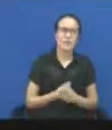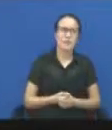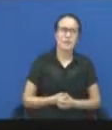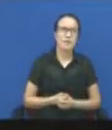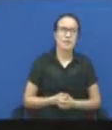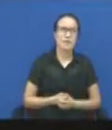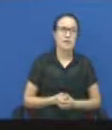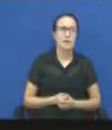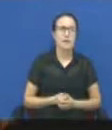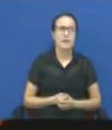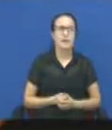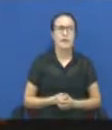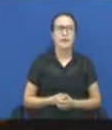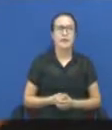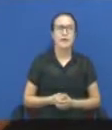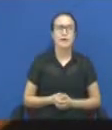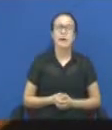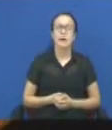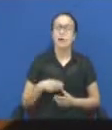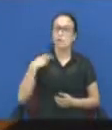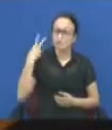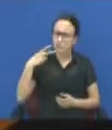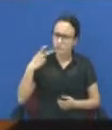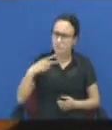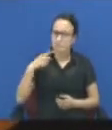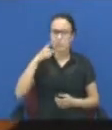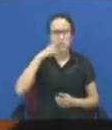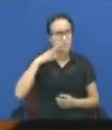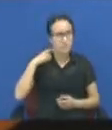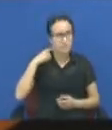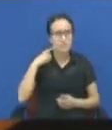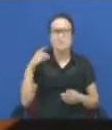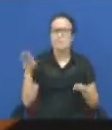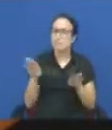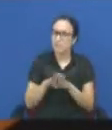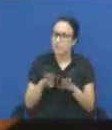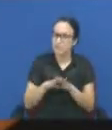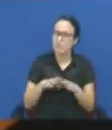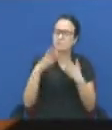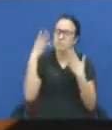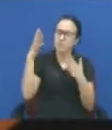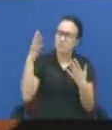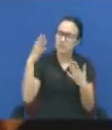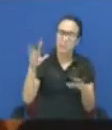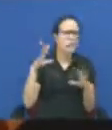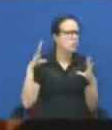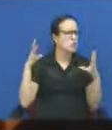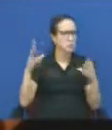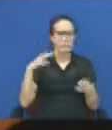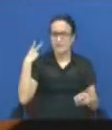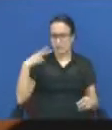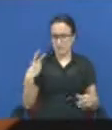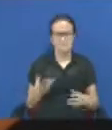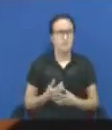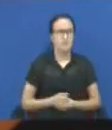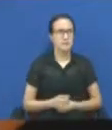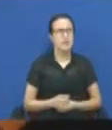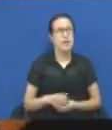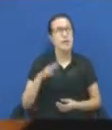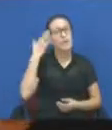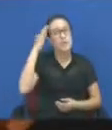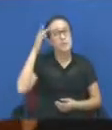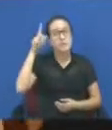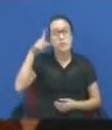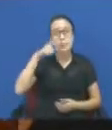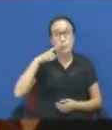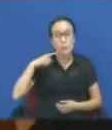dar parabéns ao vereador Newton, porque entendi que não estava falando